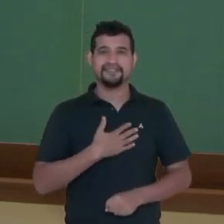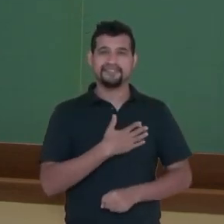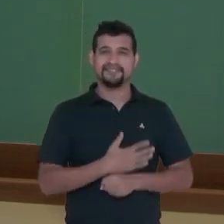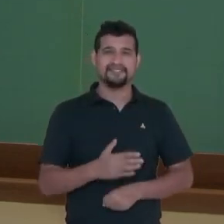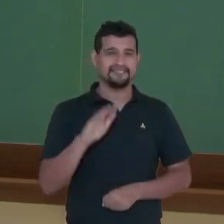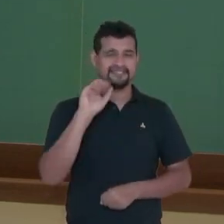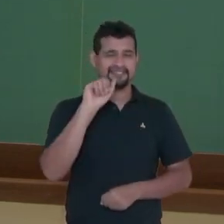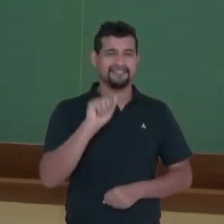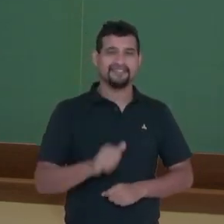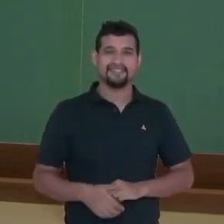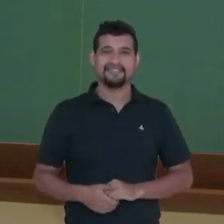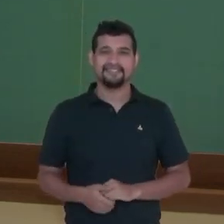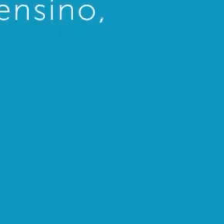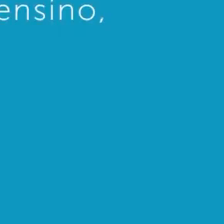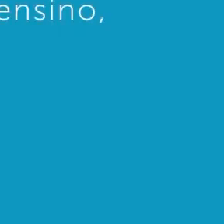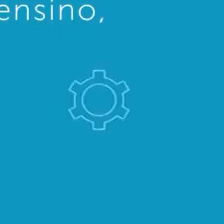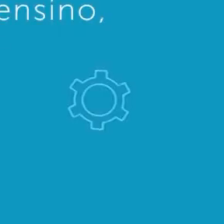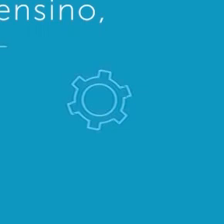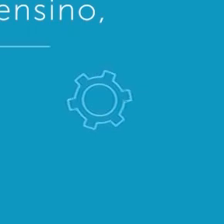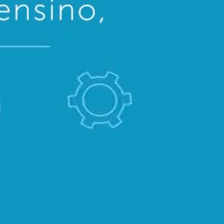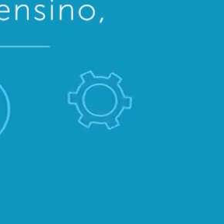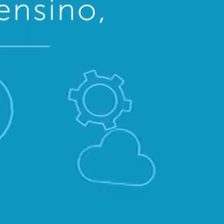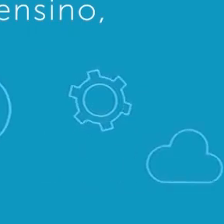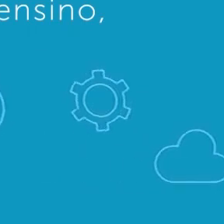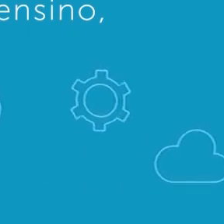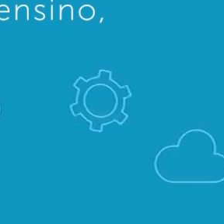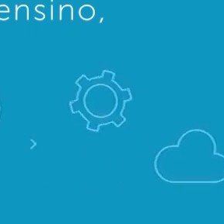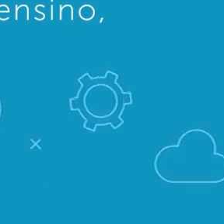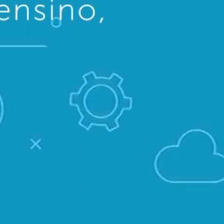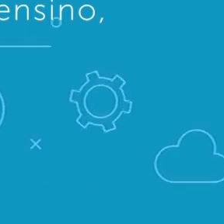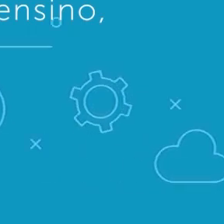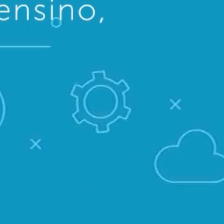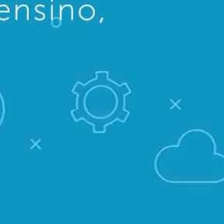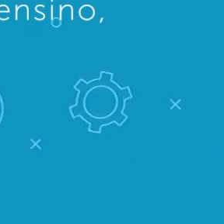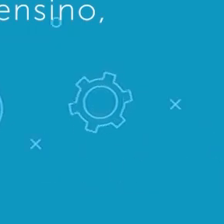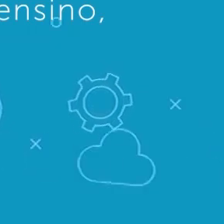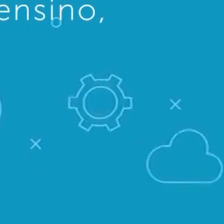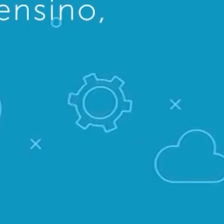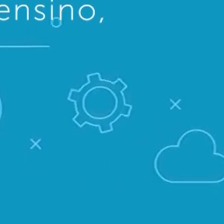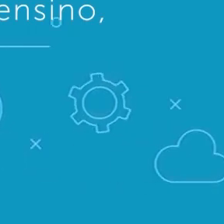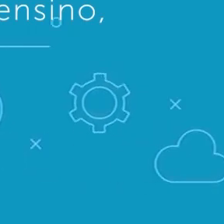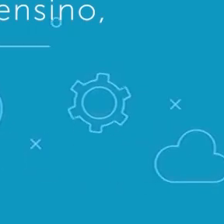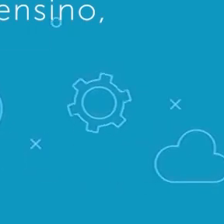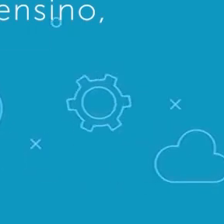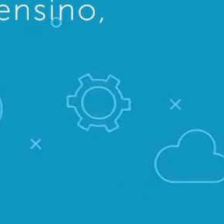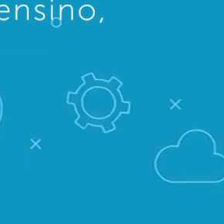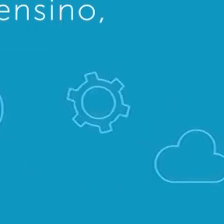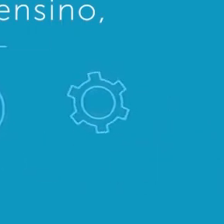gostado. Até breve.